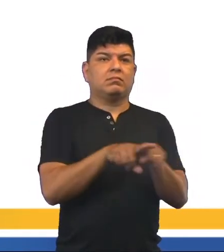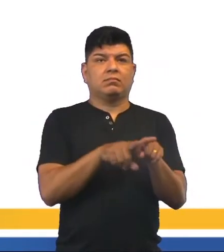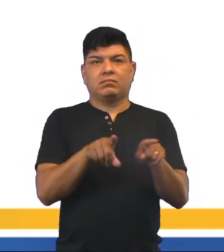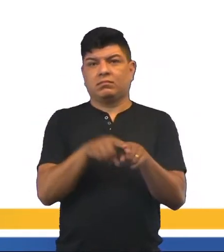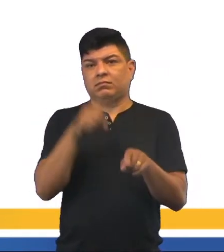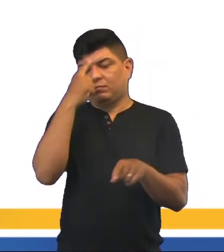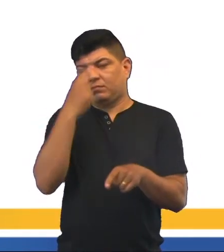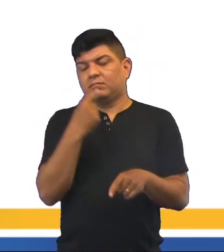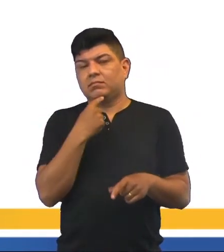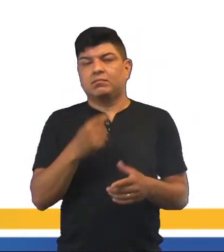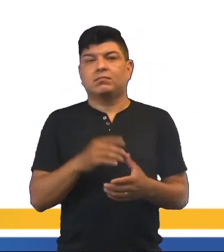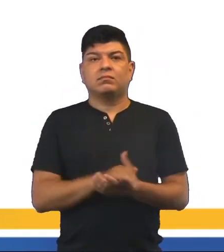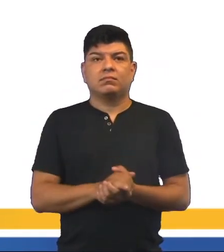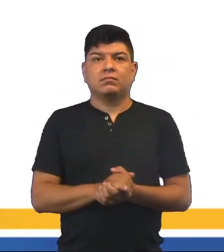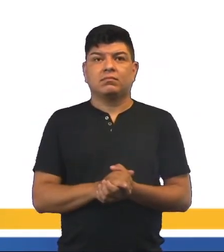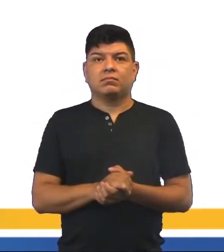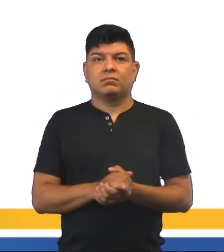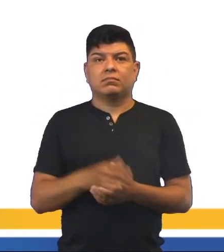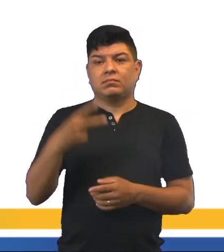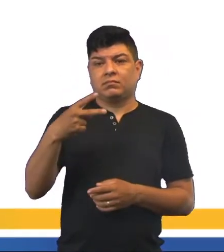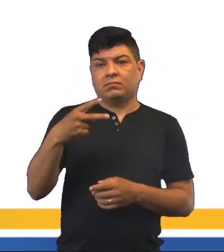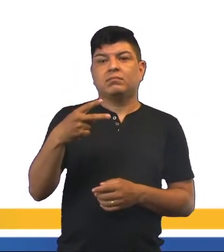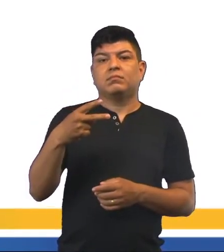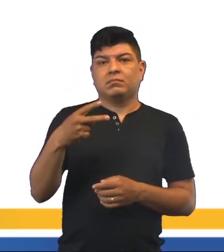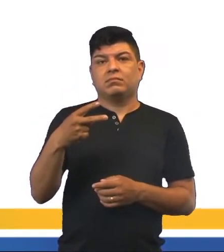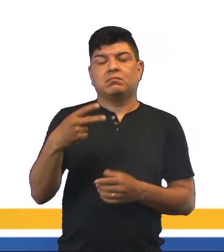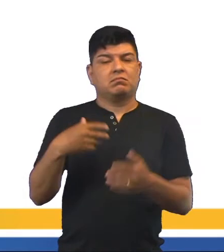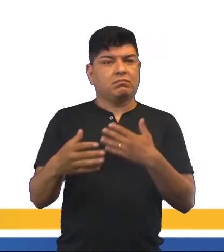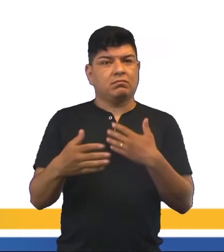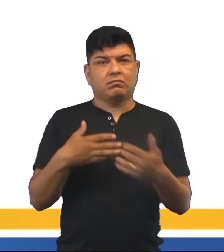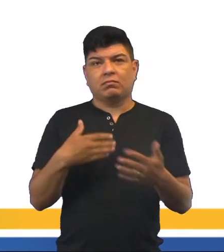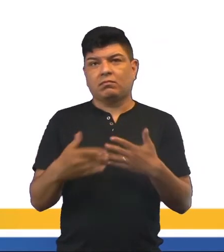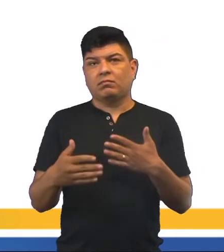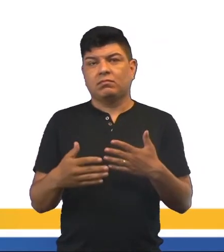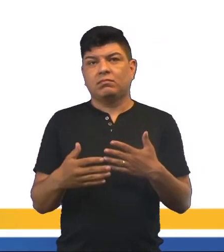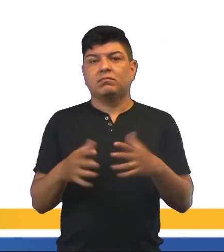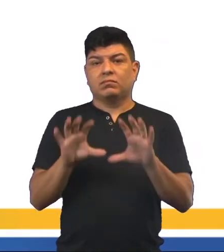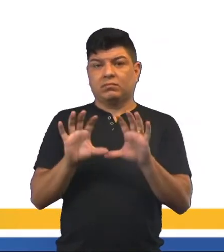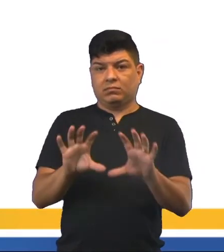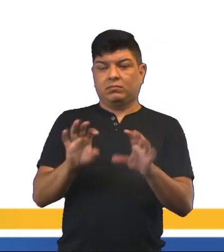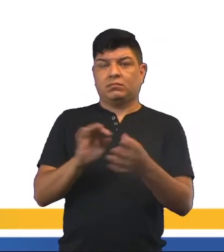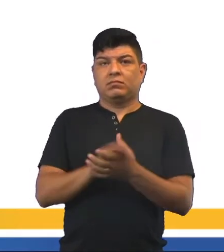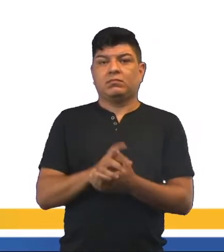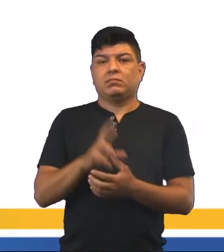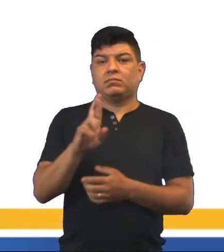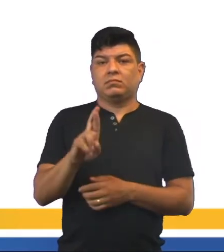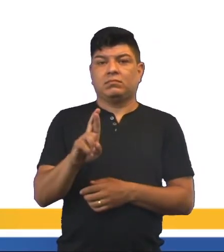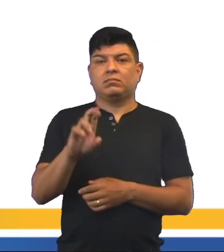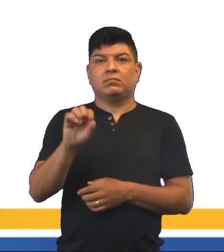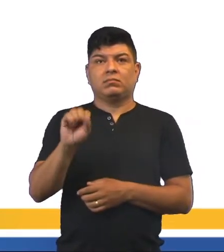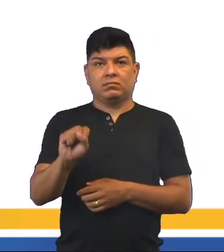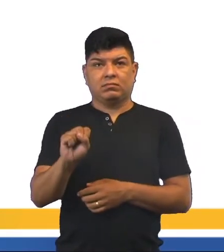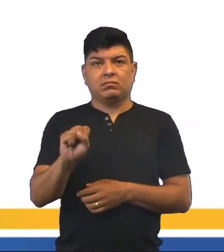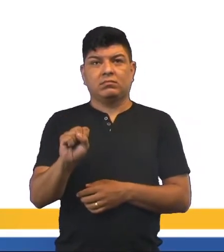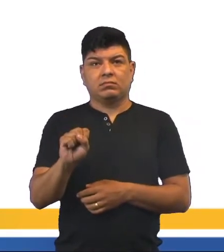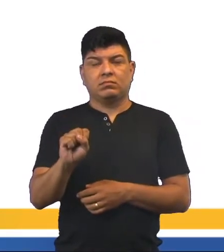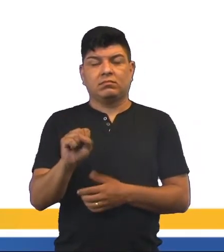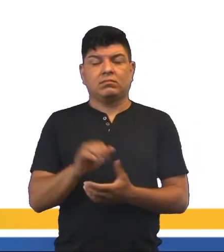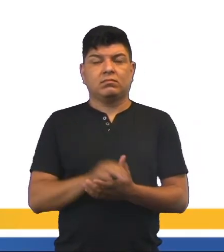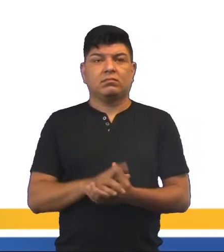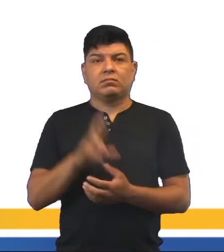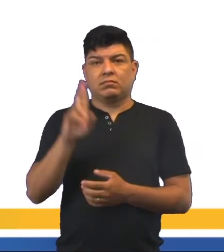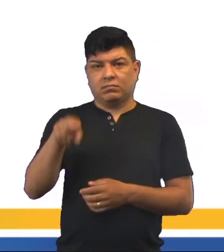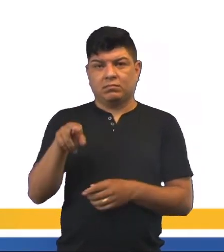entre essas figuras. Dado dois polígonos semelhantes quaisquer, tal que RS, que vou chamar de razão de